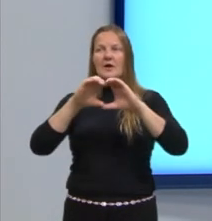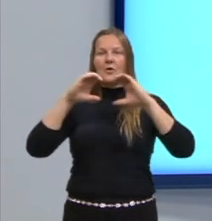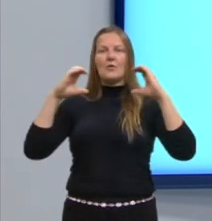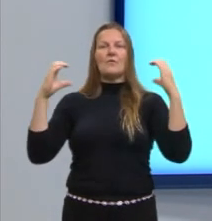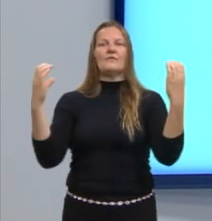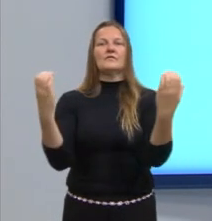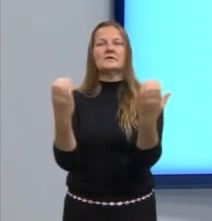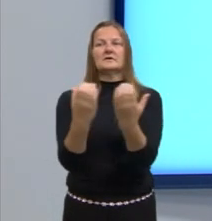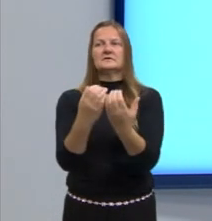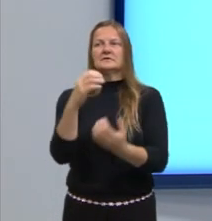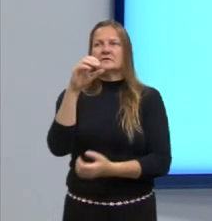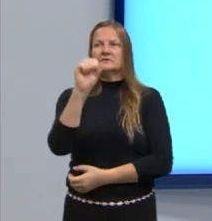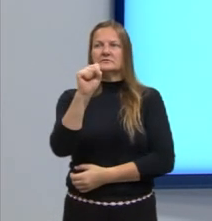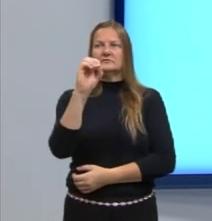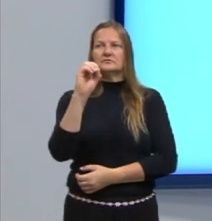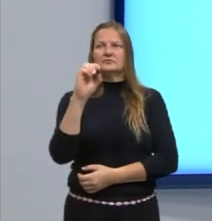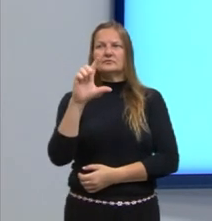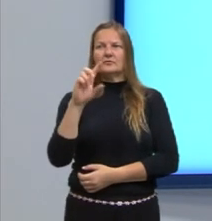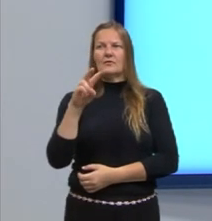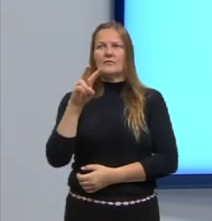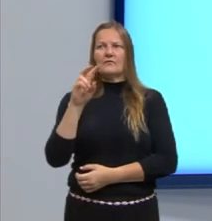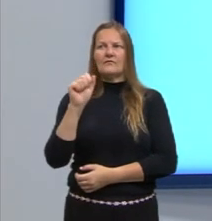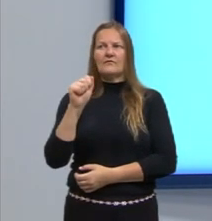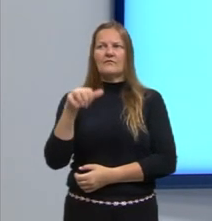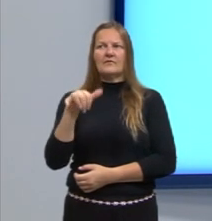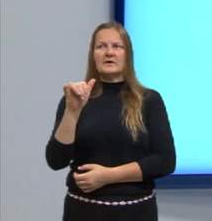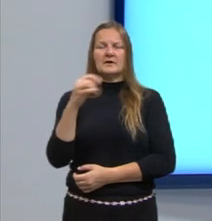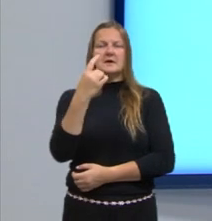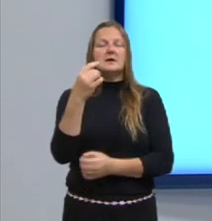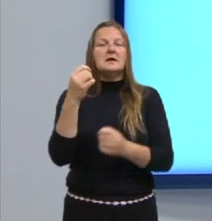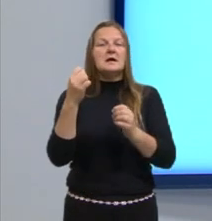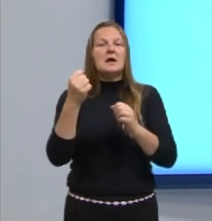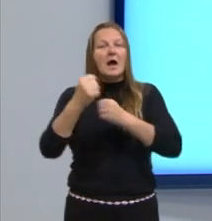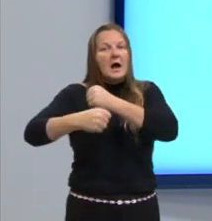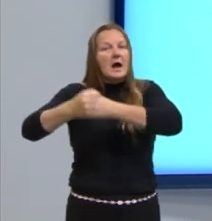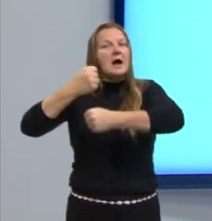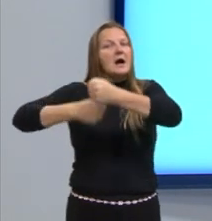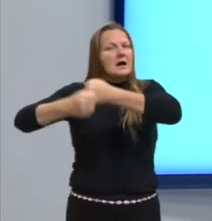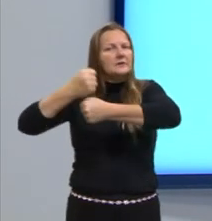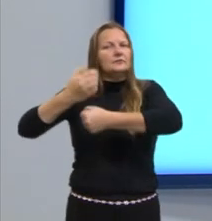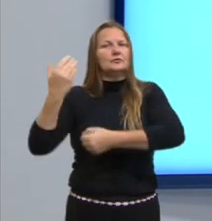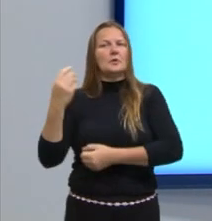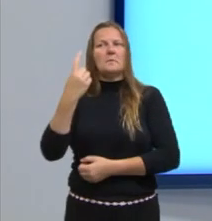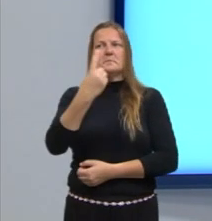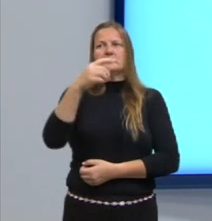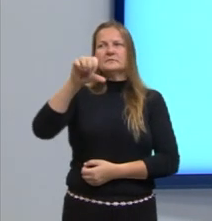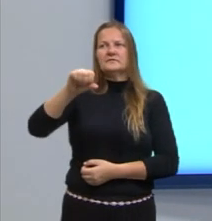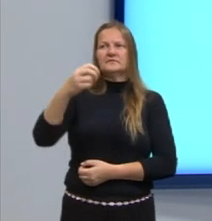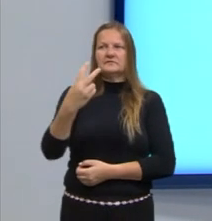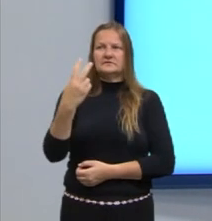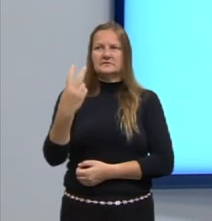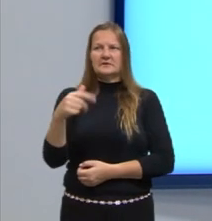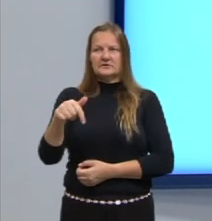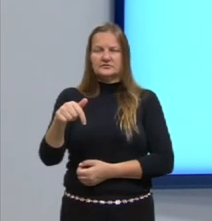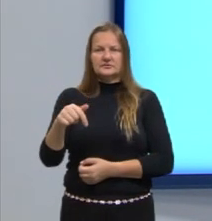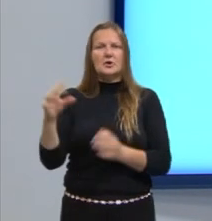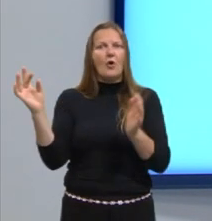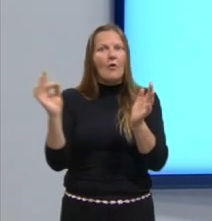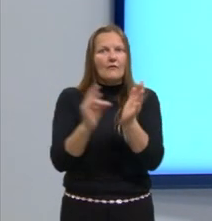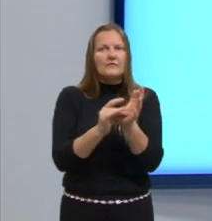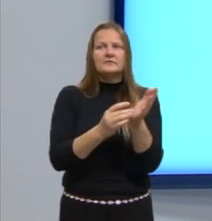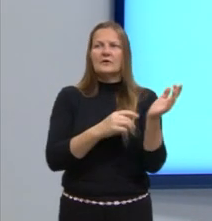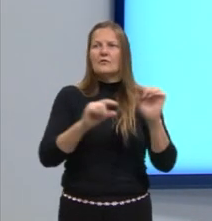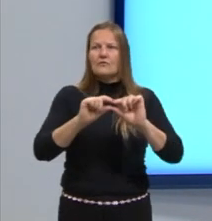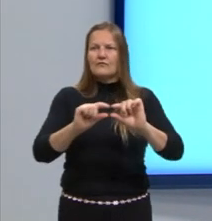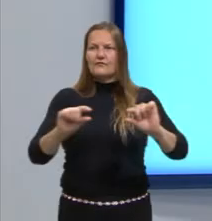solvei que aconteceu Em 1927 aqui a gente tem a imagem original né em preto e branco e aqui a gente tem